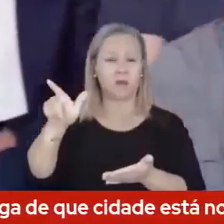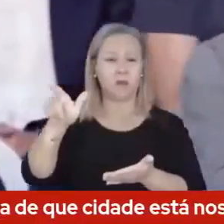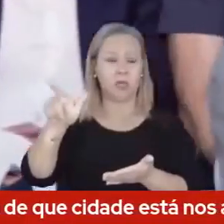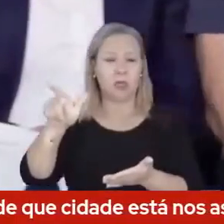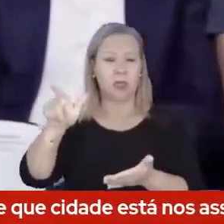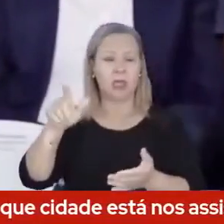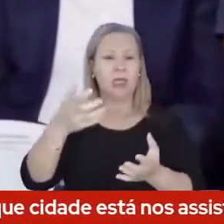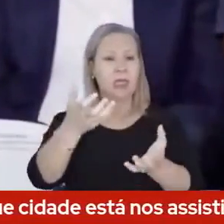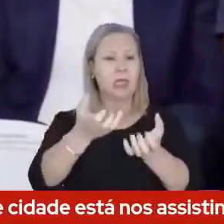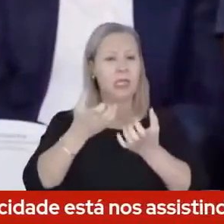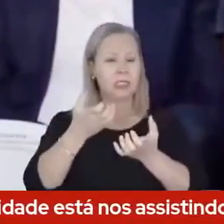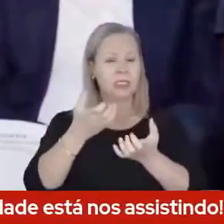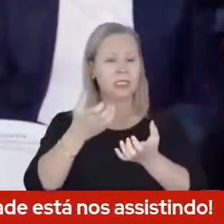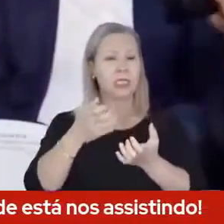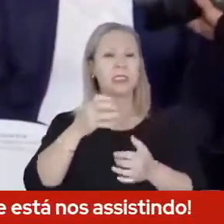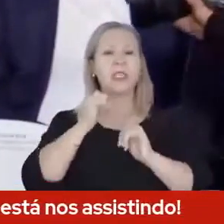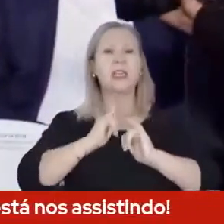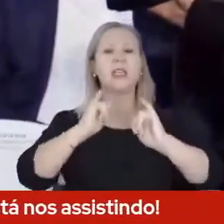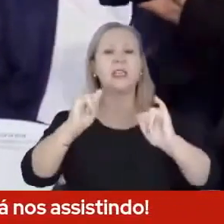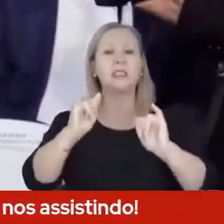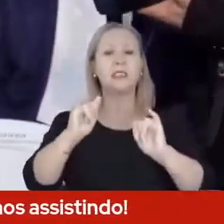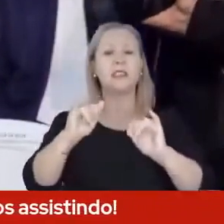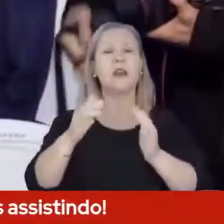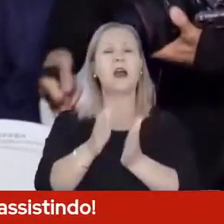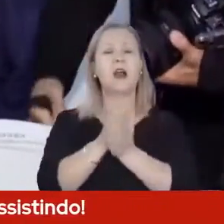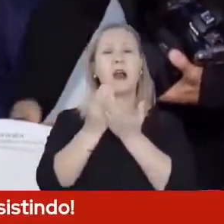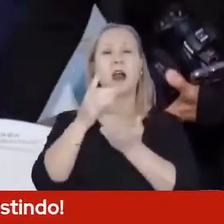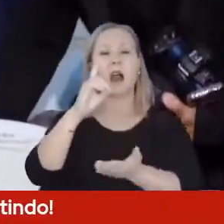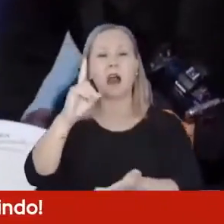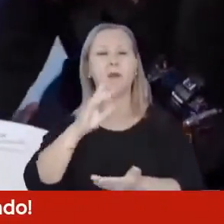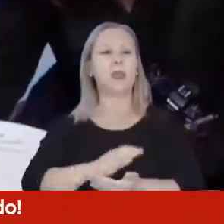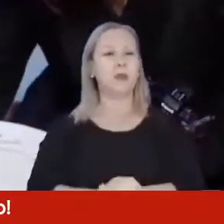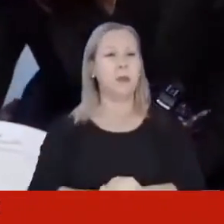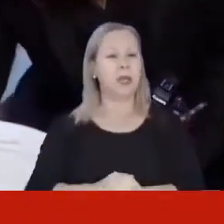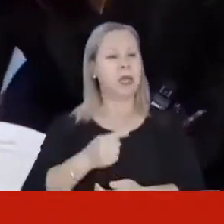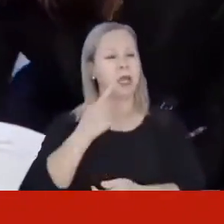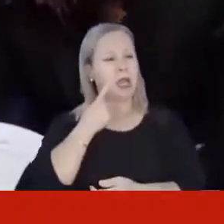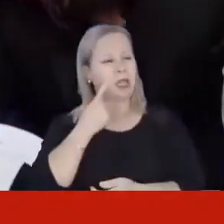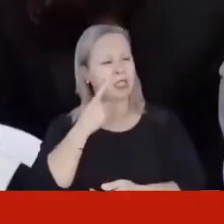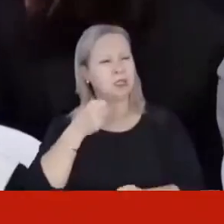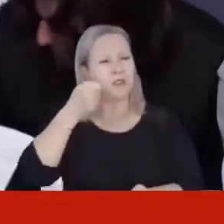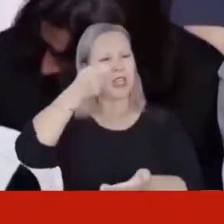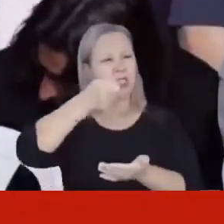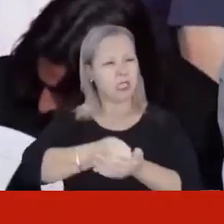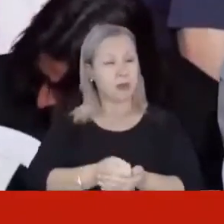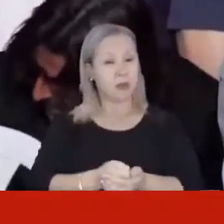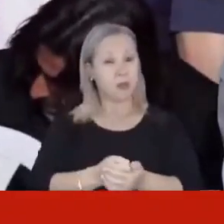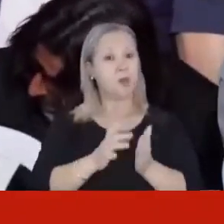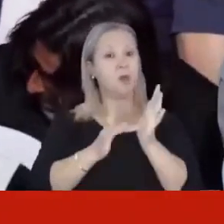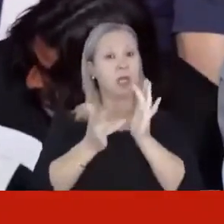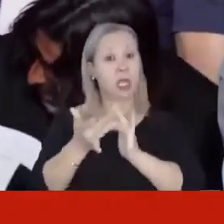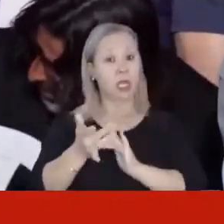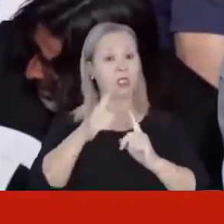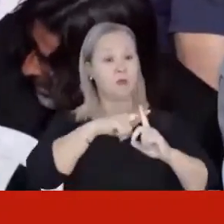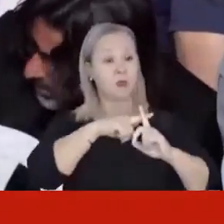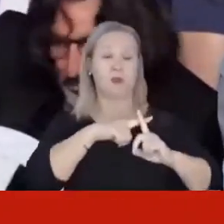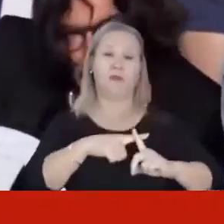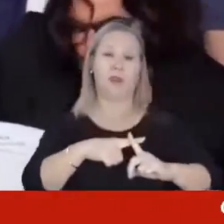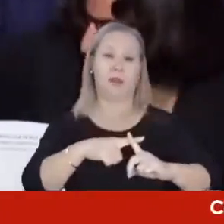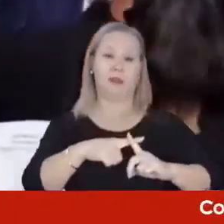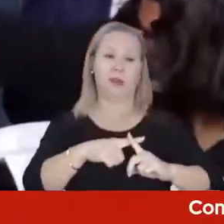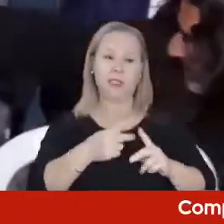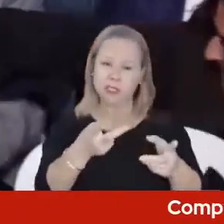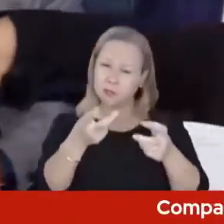a Bíblia, a gente vê de forma determinante por que Cristo foi crucificado. Se a gente